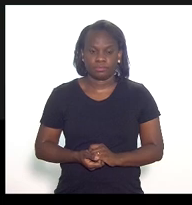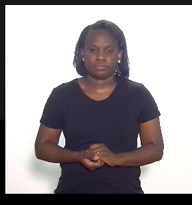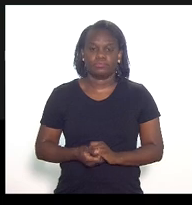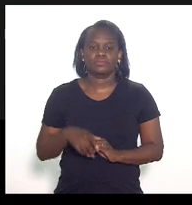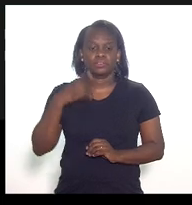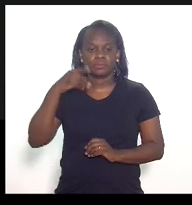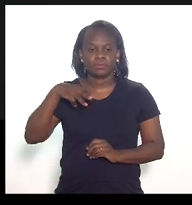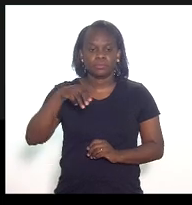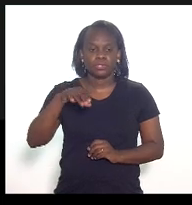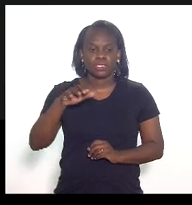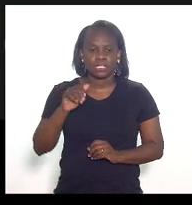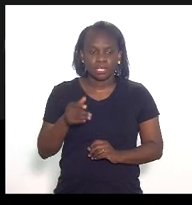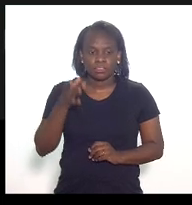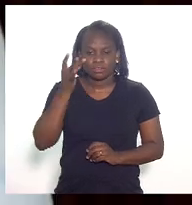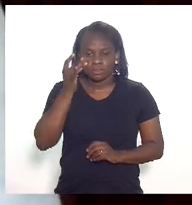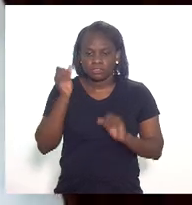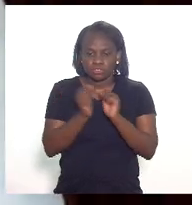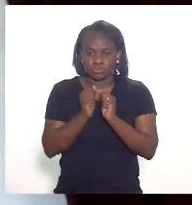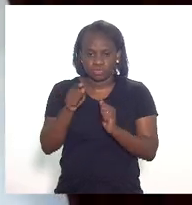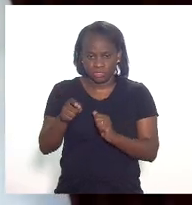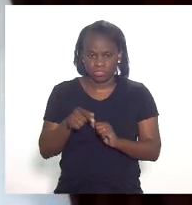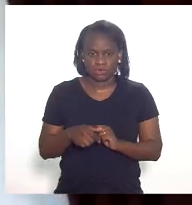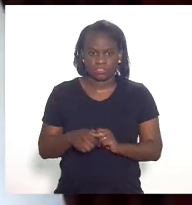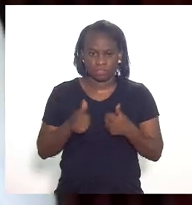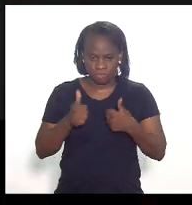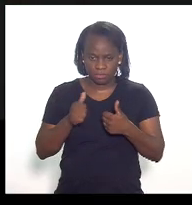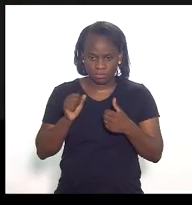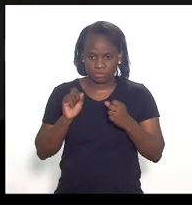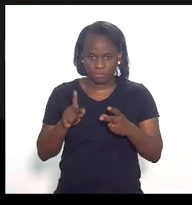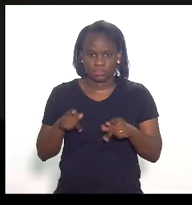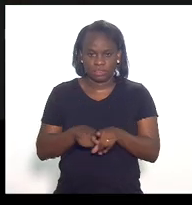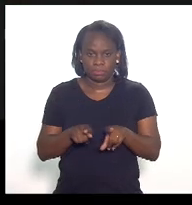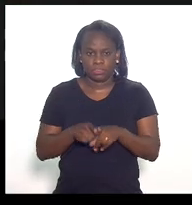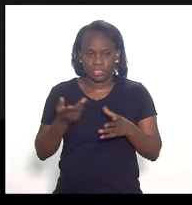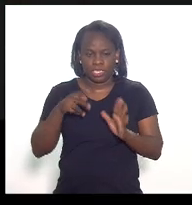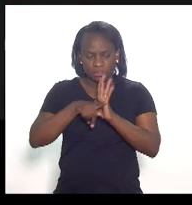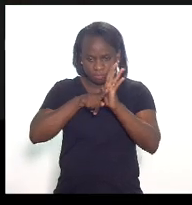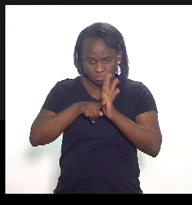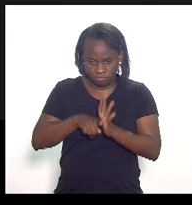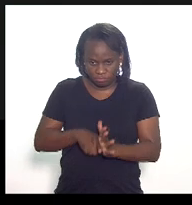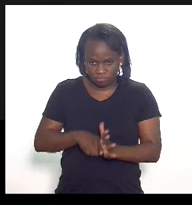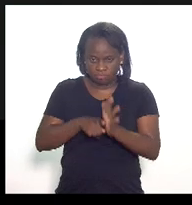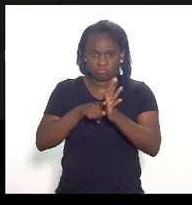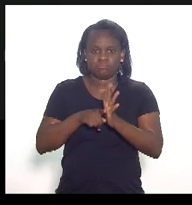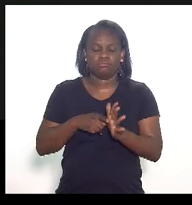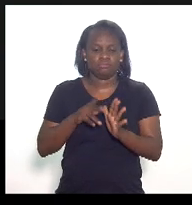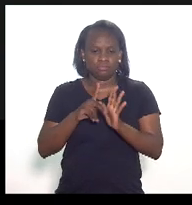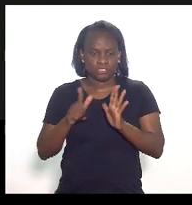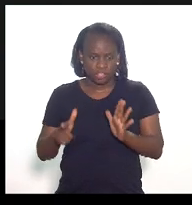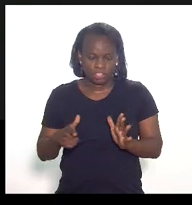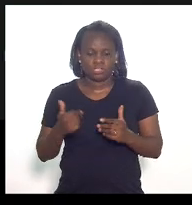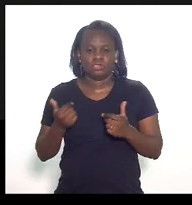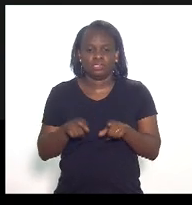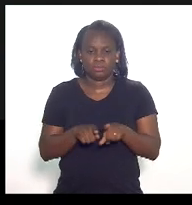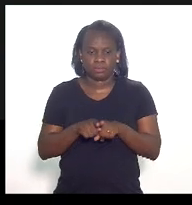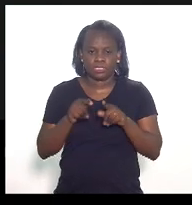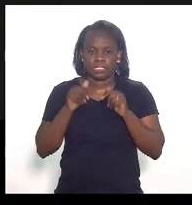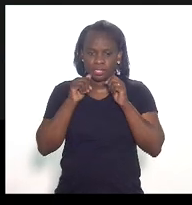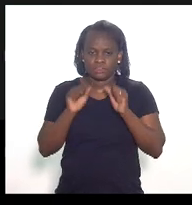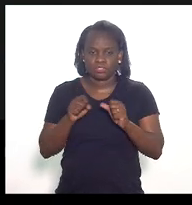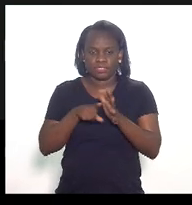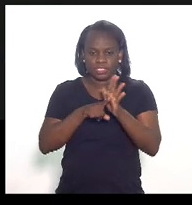Deputada Mônica, eu vou pedir vistas conjuntas com Vossa Excelência, ok? Também quero fazer uma análise do projeto, a assessoria também vai